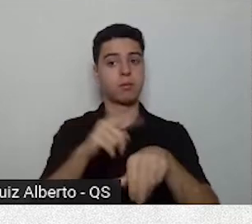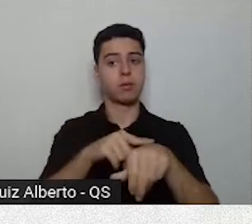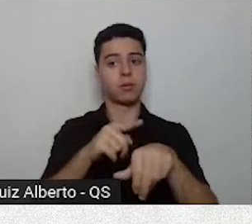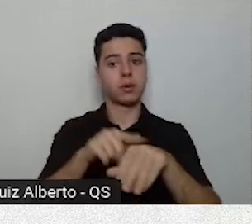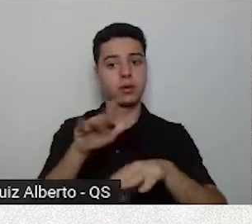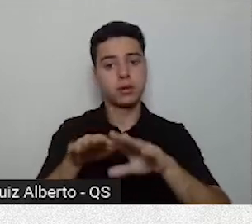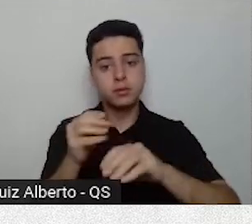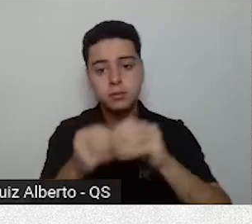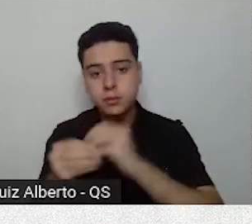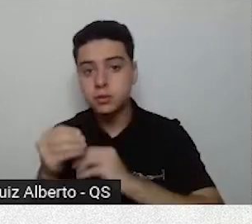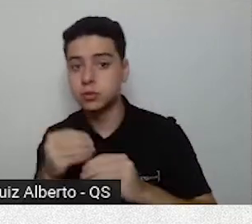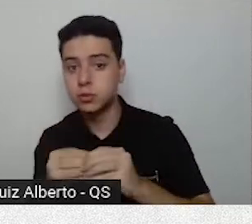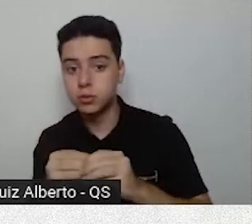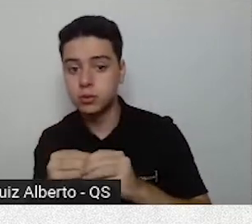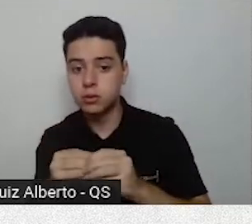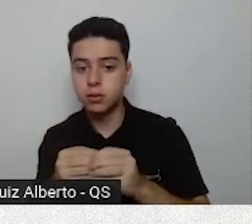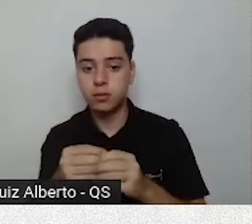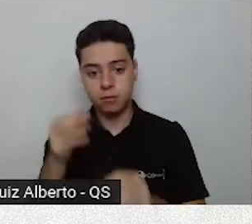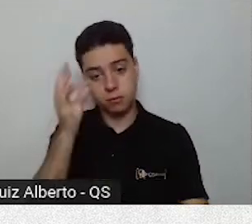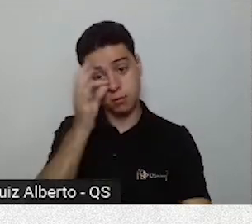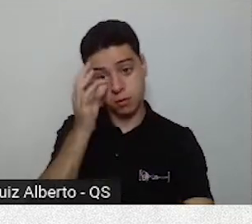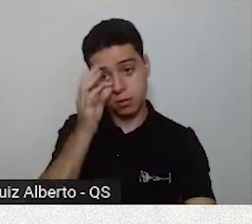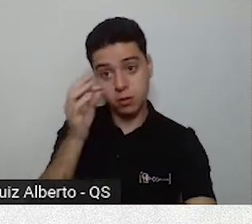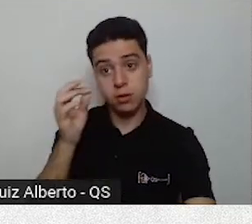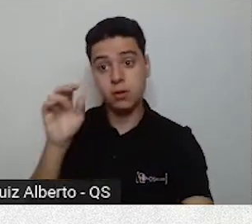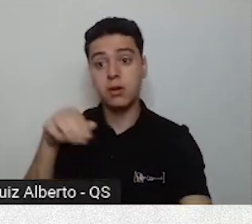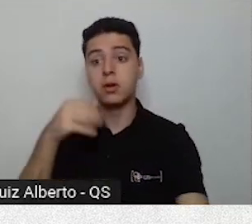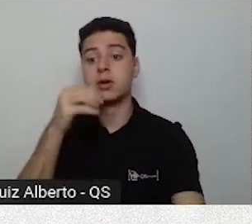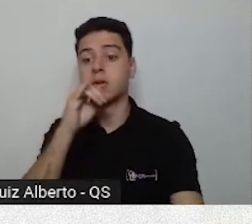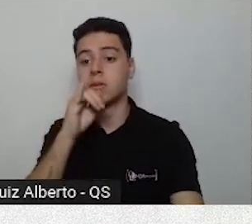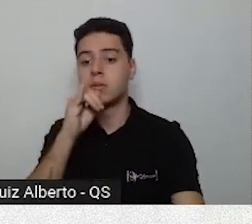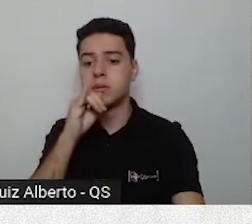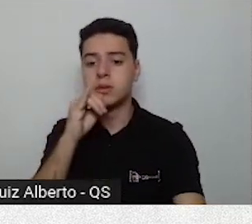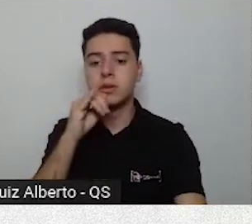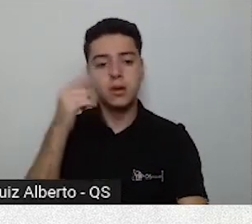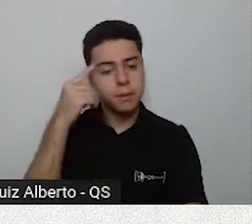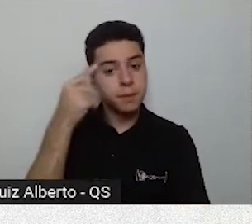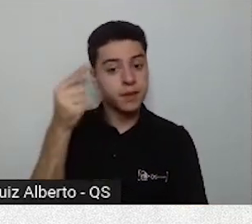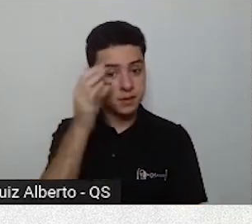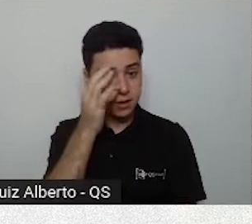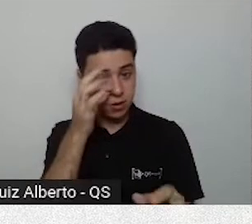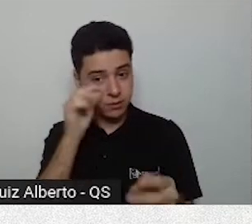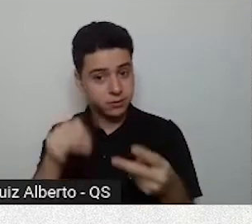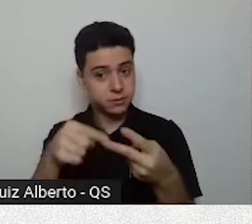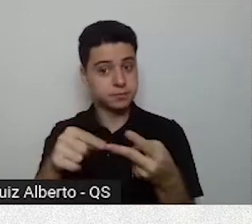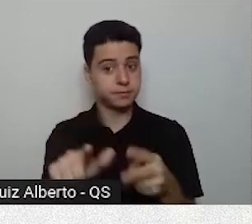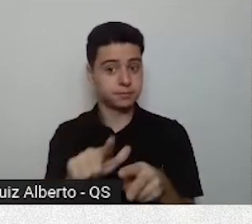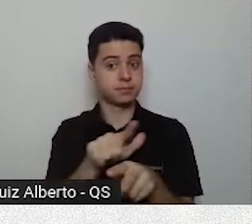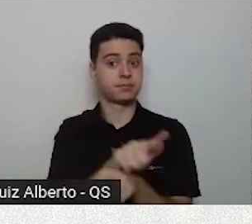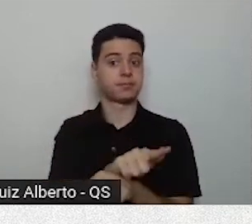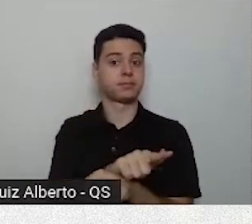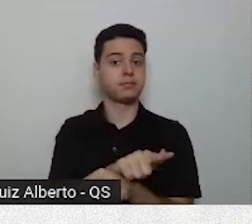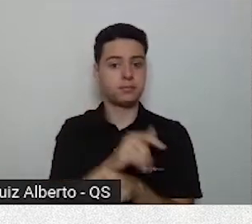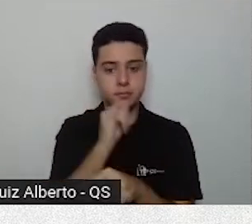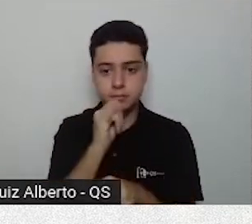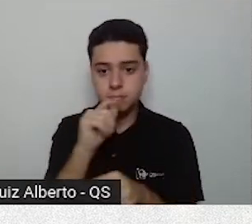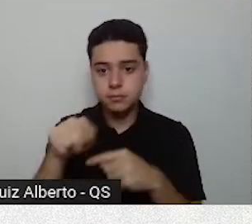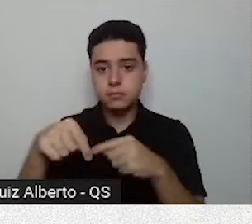rosa. Então, quando você aplica no papel, você acha que ela vai sair rosa, depois que ela seca, ela fica azul.